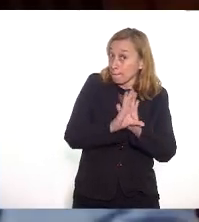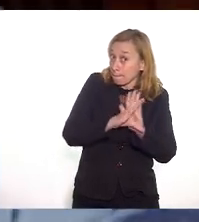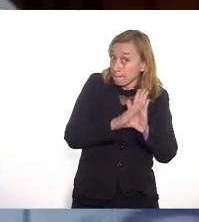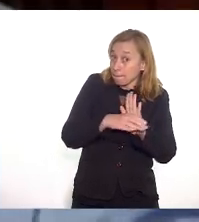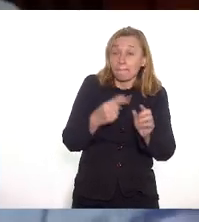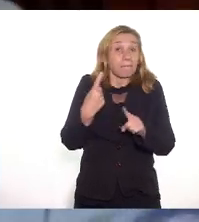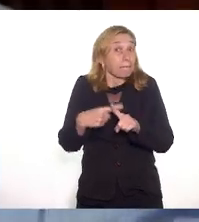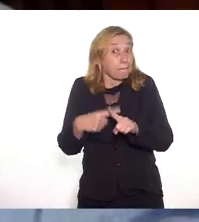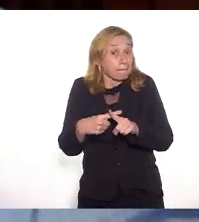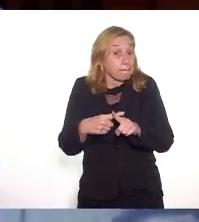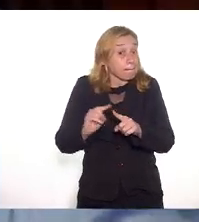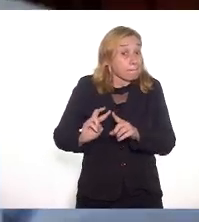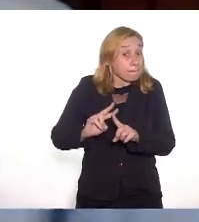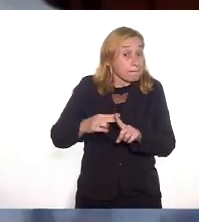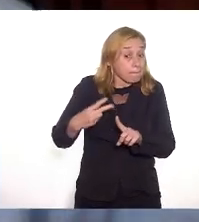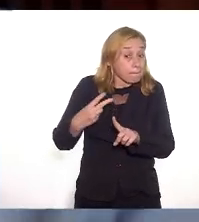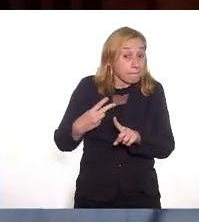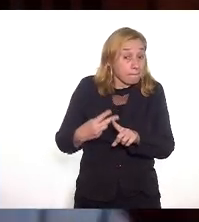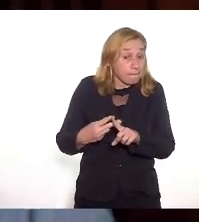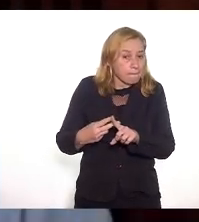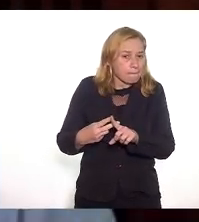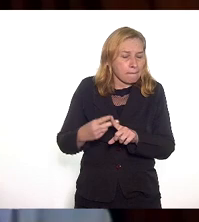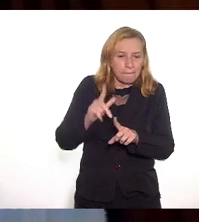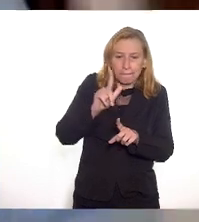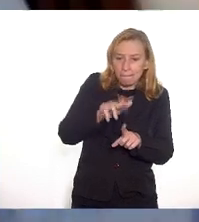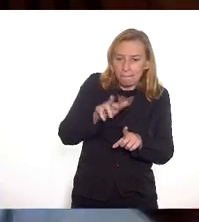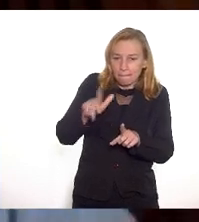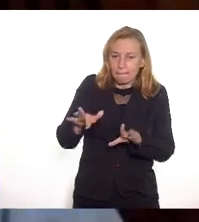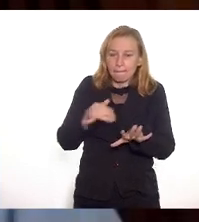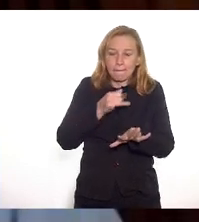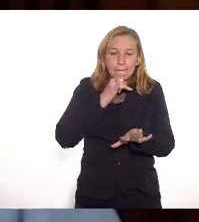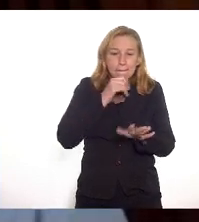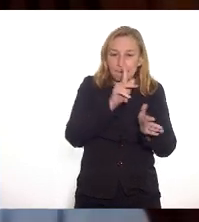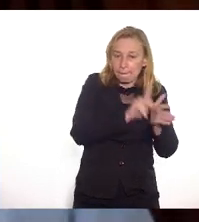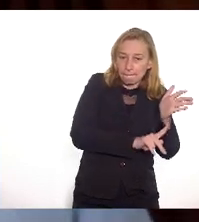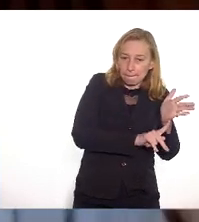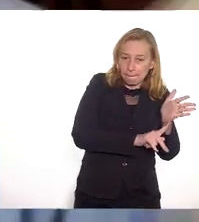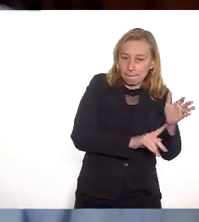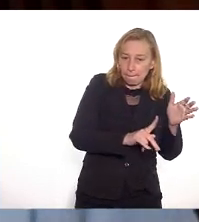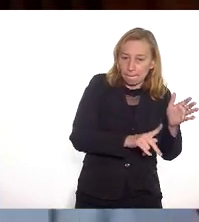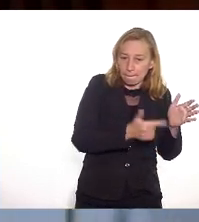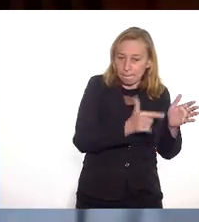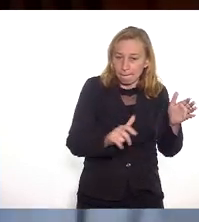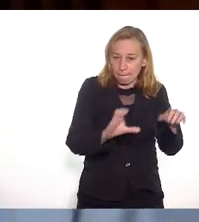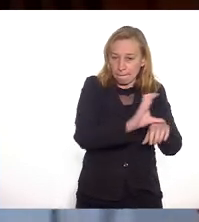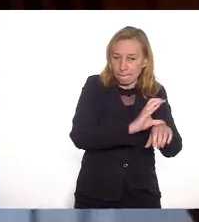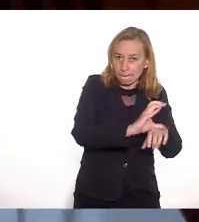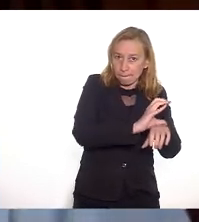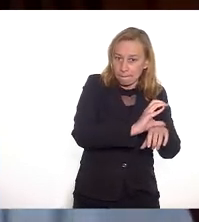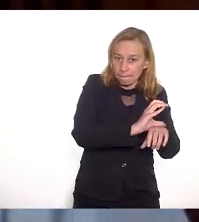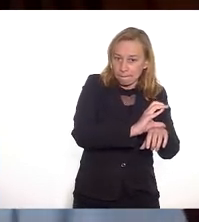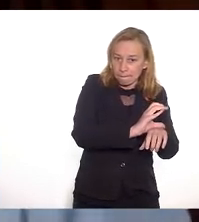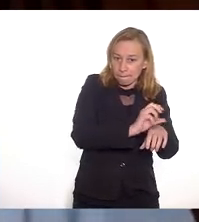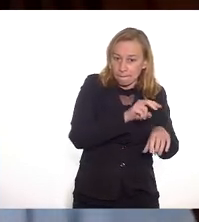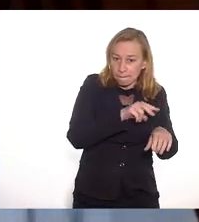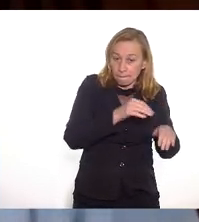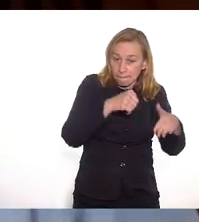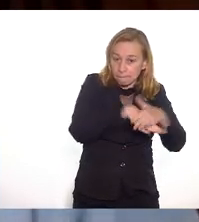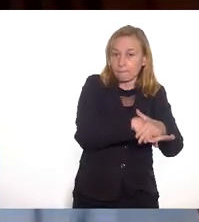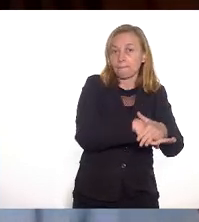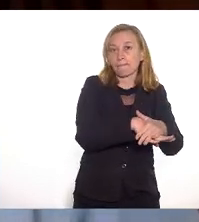por quê? Porque os desdobramentos são diferentes. Quando há, por exemplo, um projeto que tem inconstitucionalidade vai para